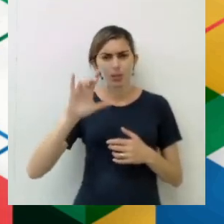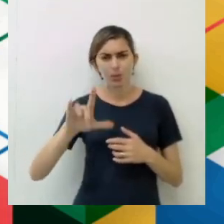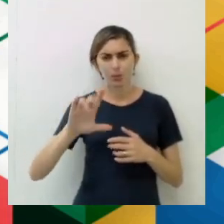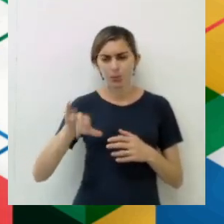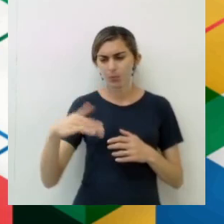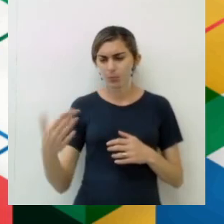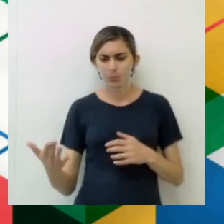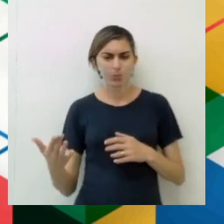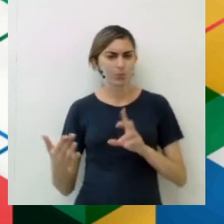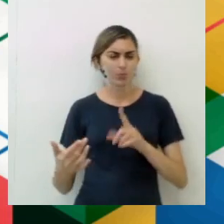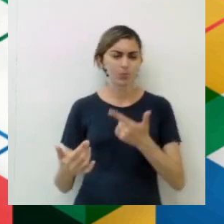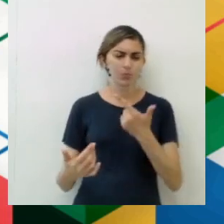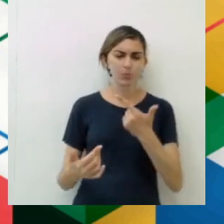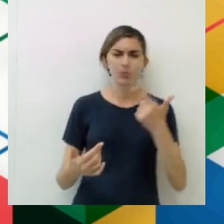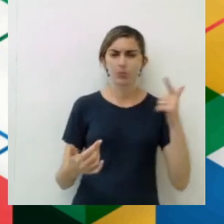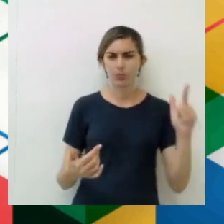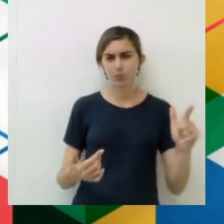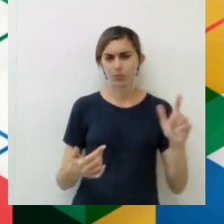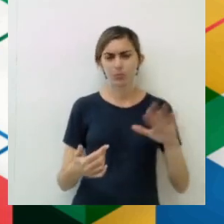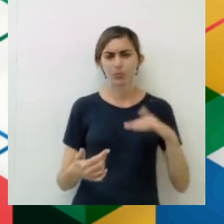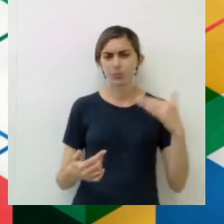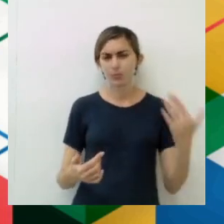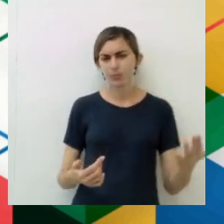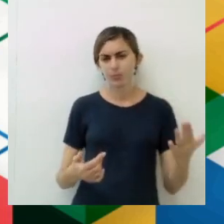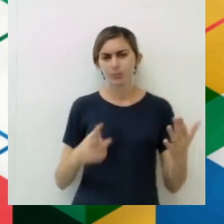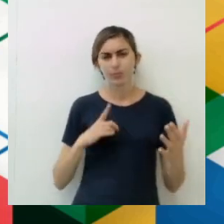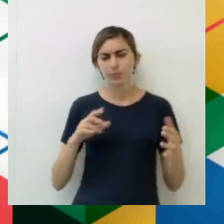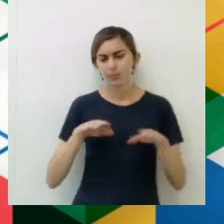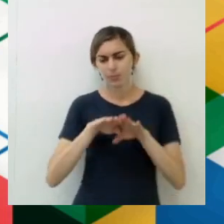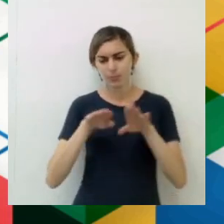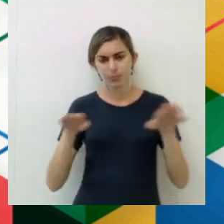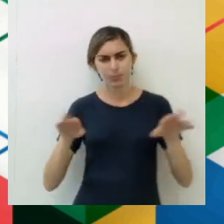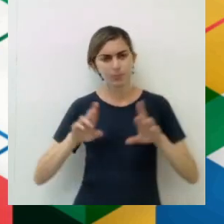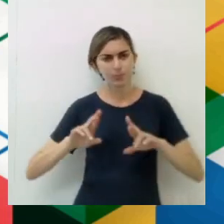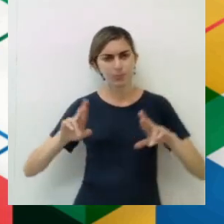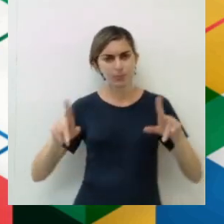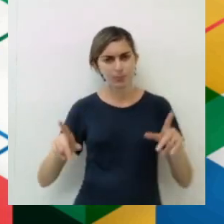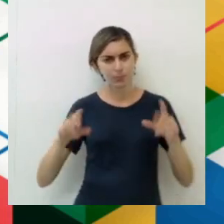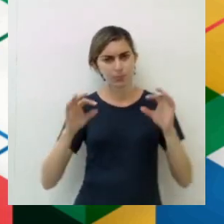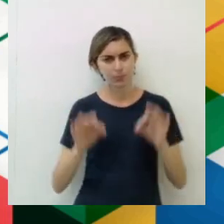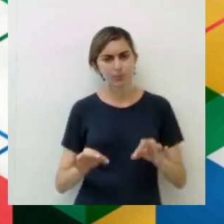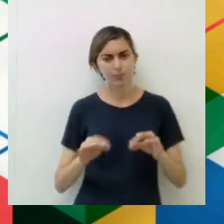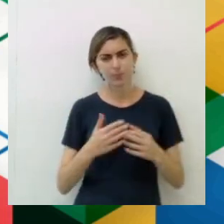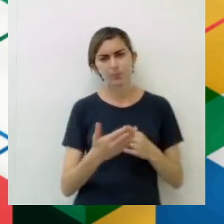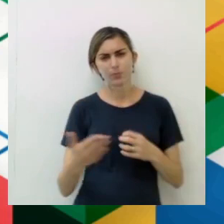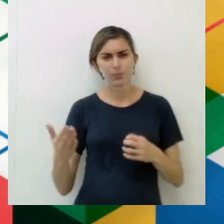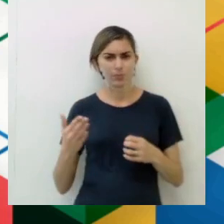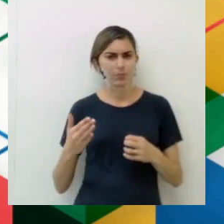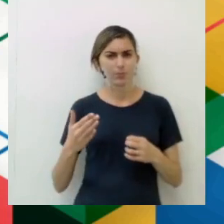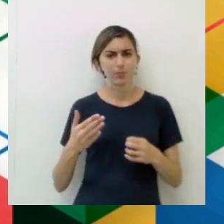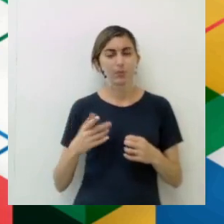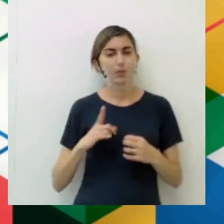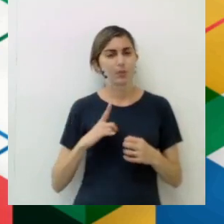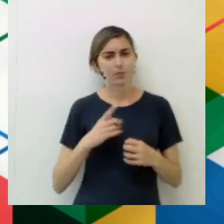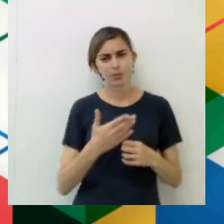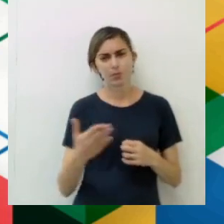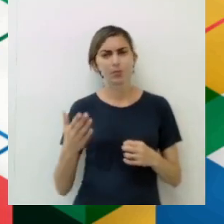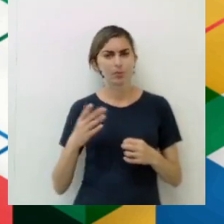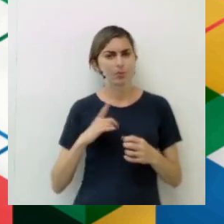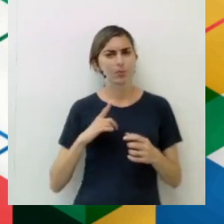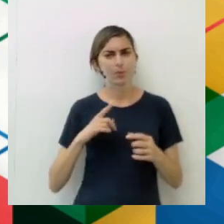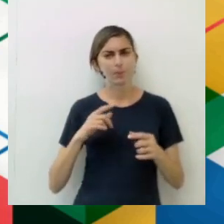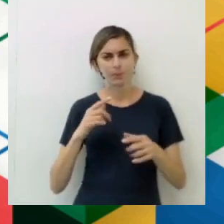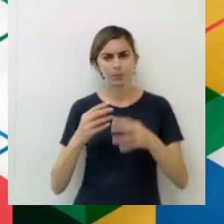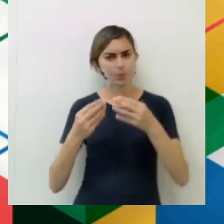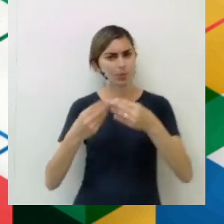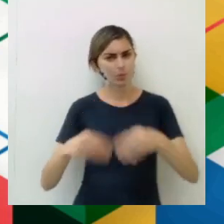de um lado e o outro tá do outro. Tá em planos opostos, tá certo? Eles estão em planos opostos. E isso, gente,